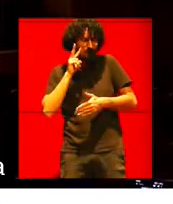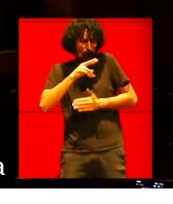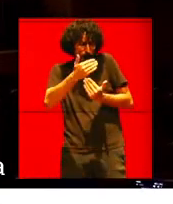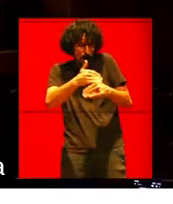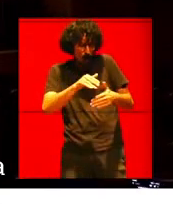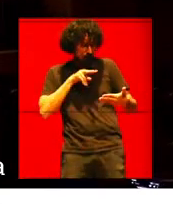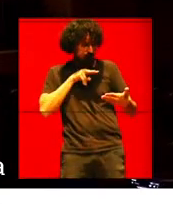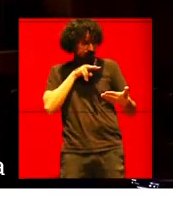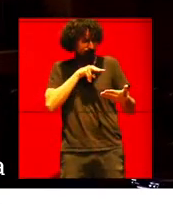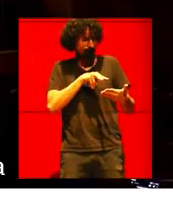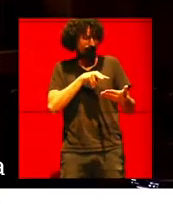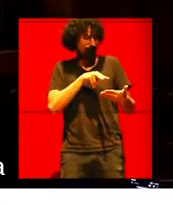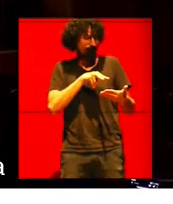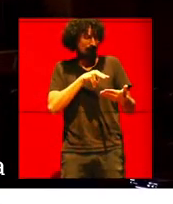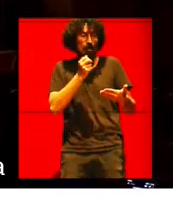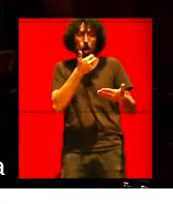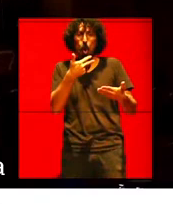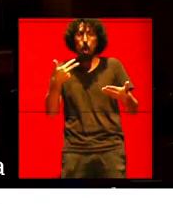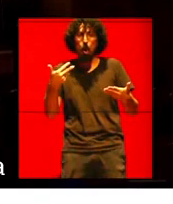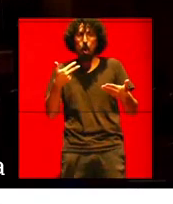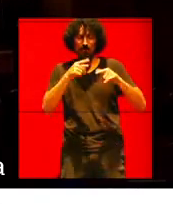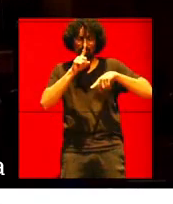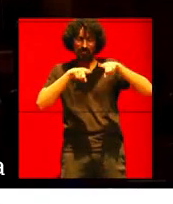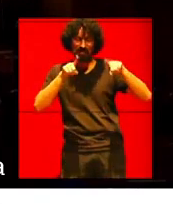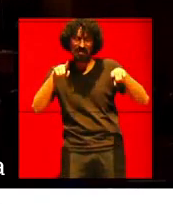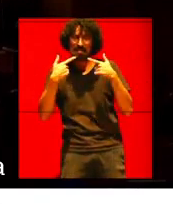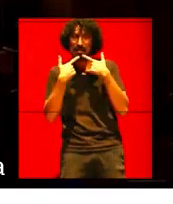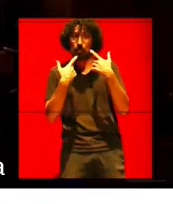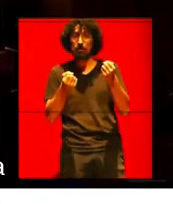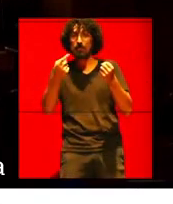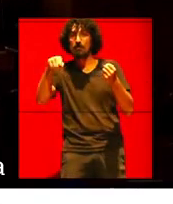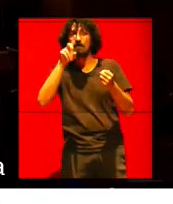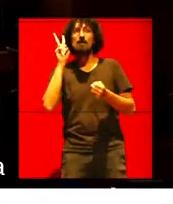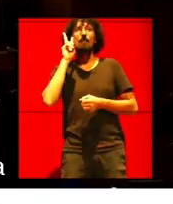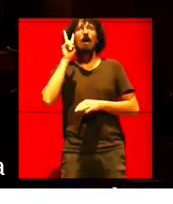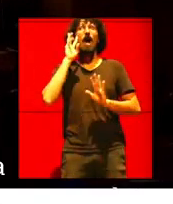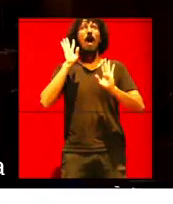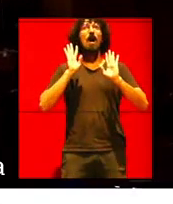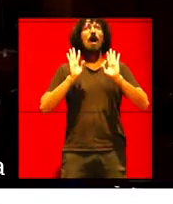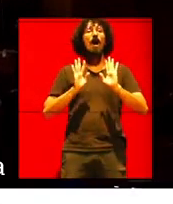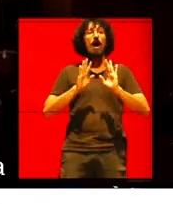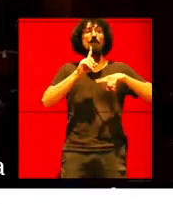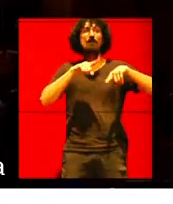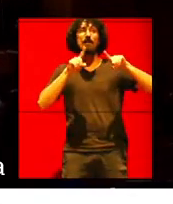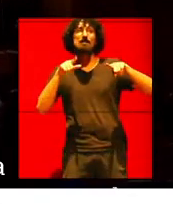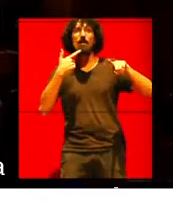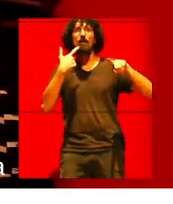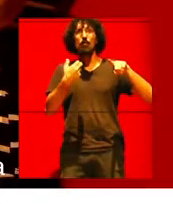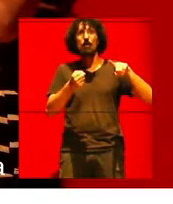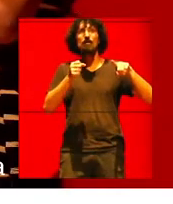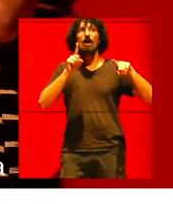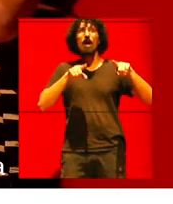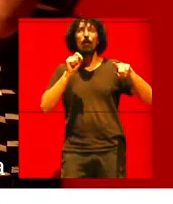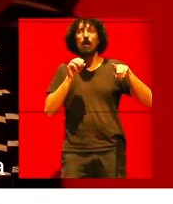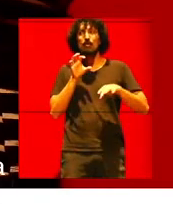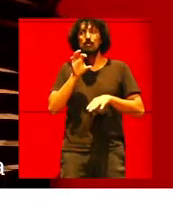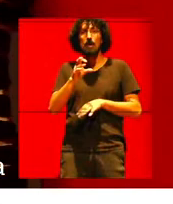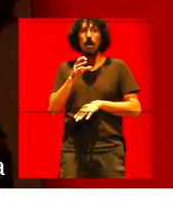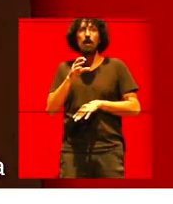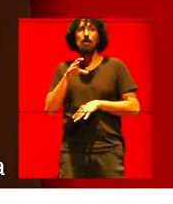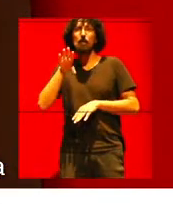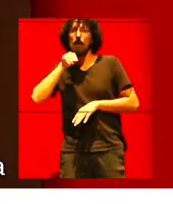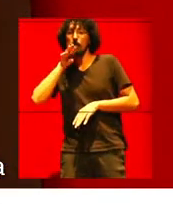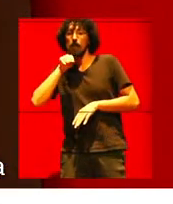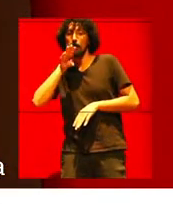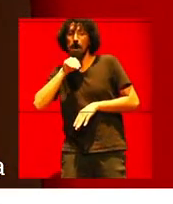lá, com essas questões de variações linguísticas, vocês vão lembrar, olha, a variação linguística tem a ver com o jeito de falar, com